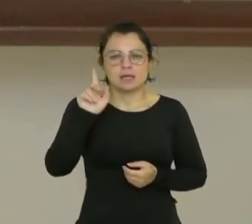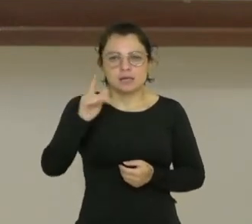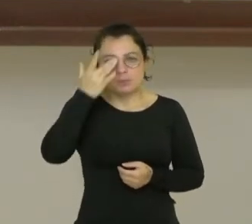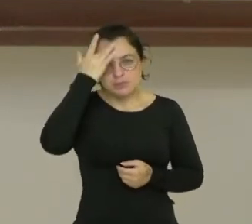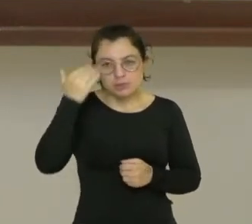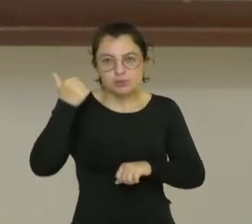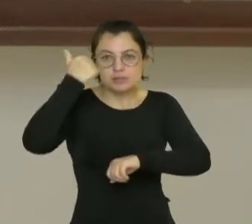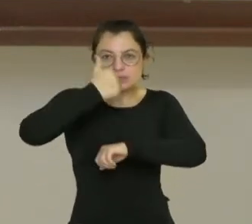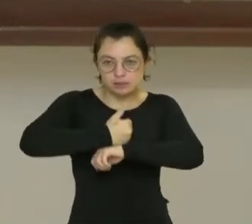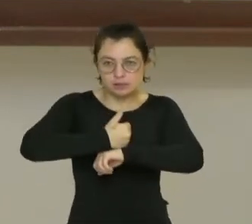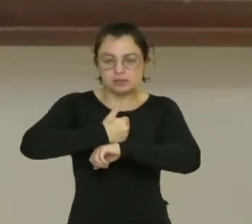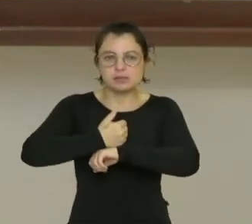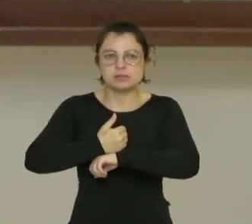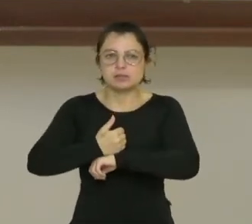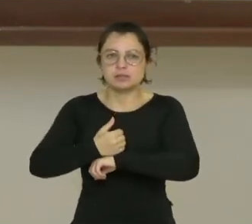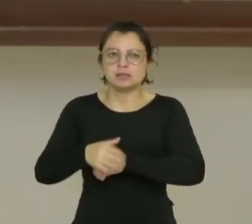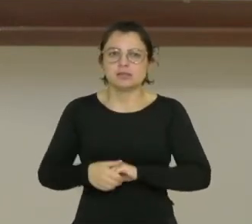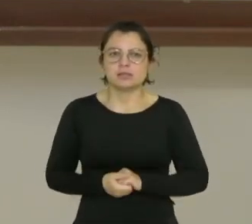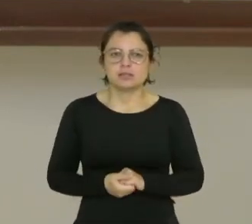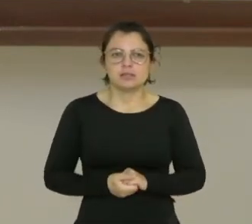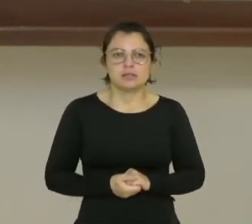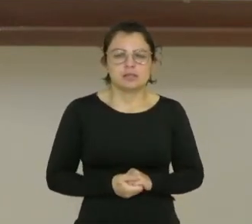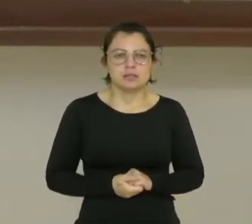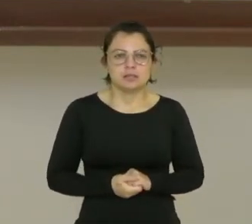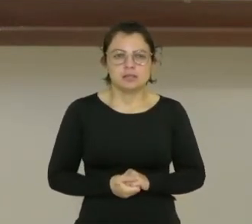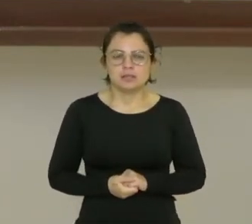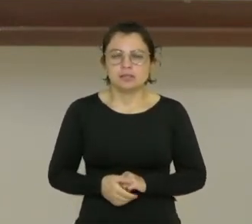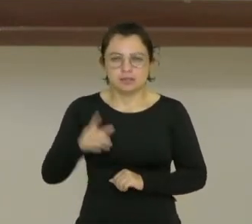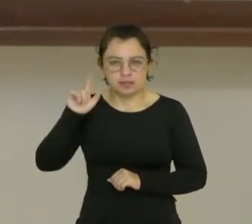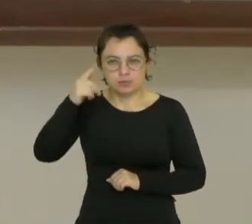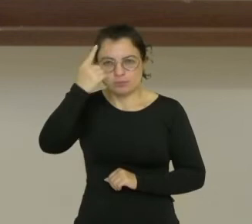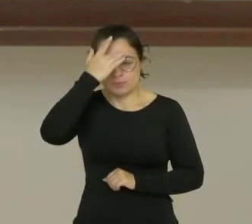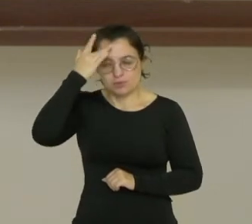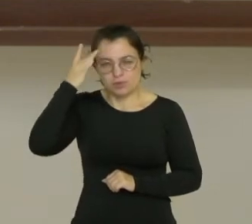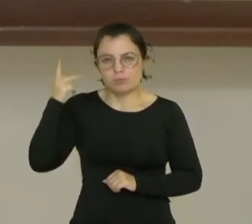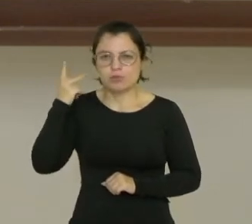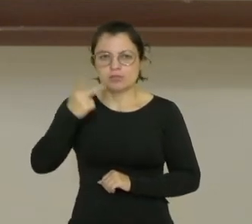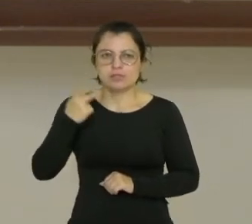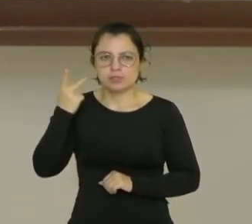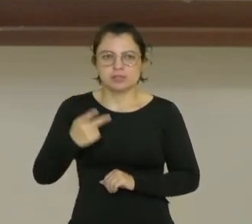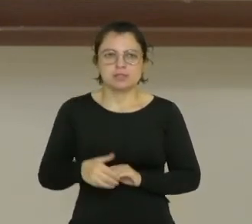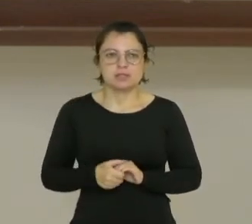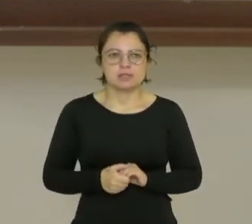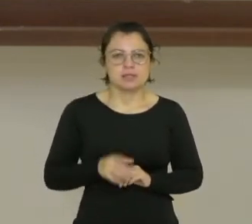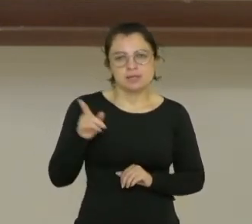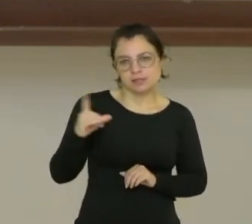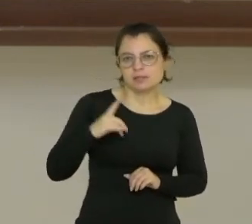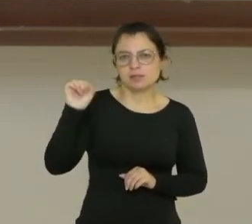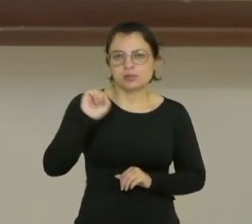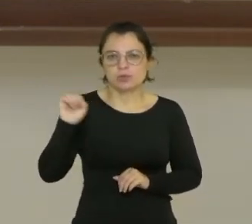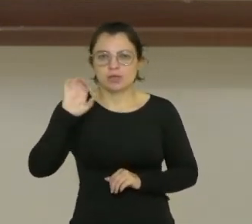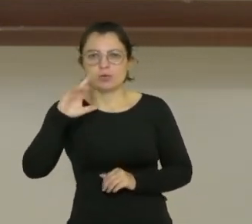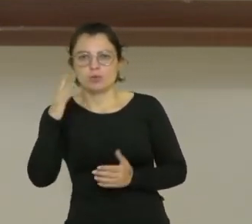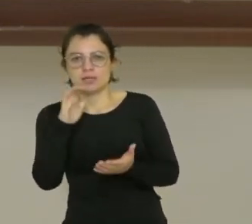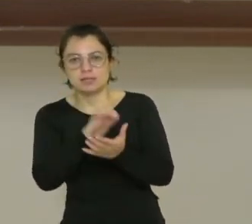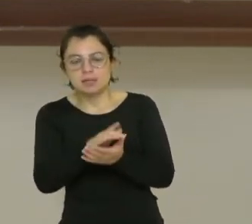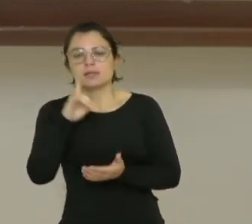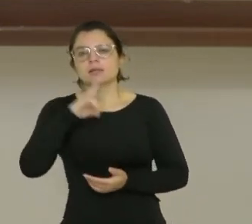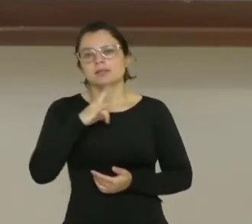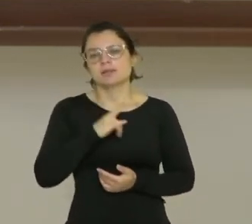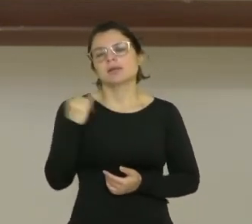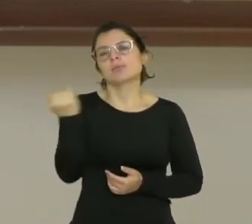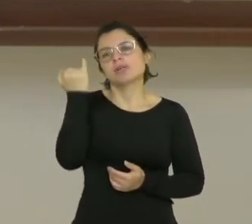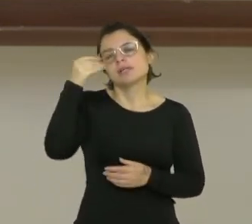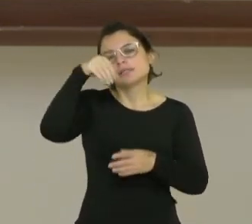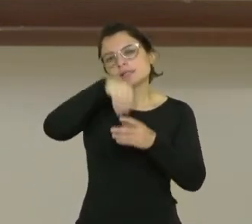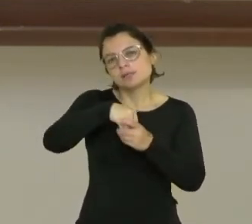religioso, um pajé, um xamã? É um líder político? Né? Não. É solteiro? É casado? Então tudo isso tinha uma